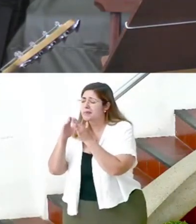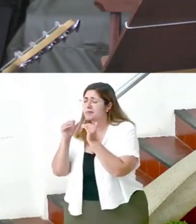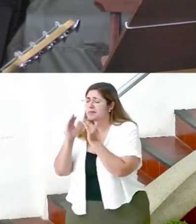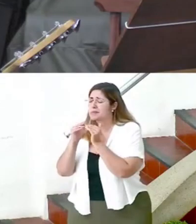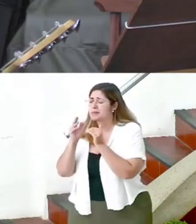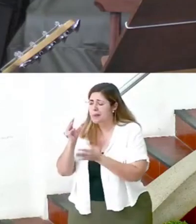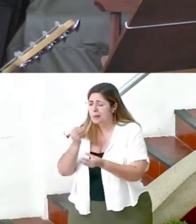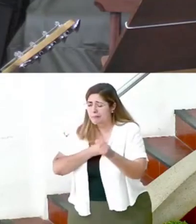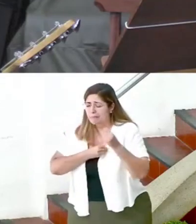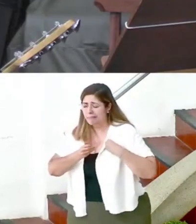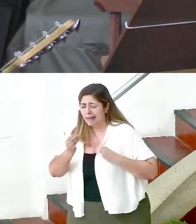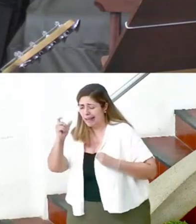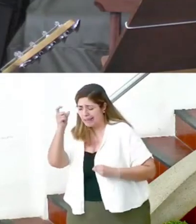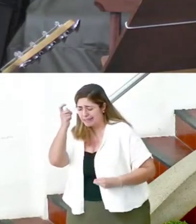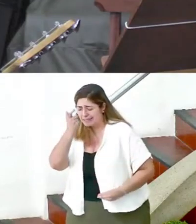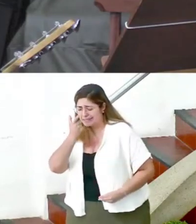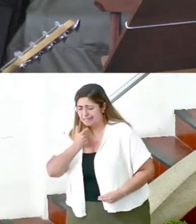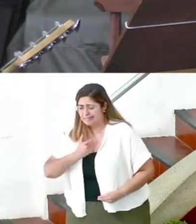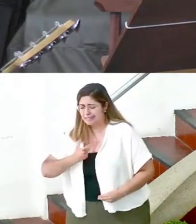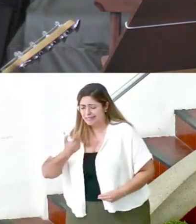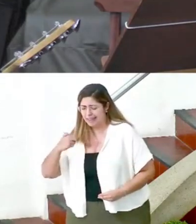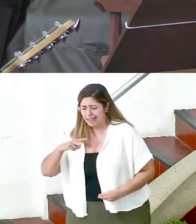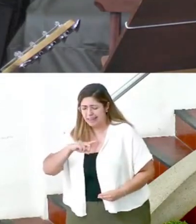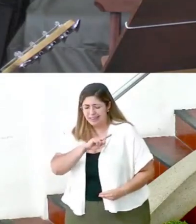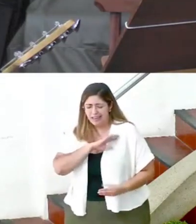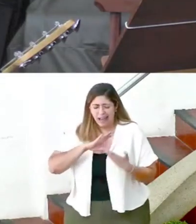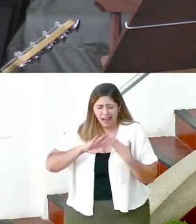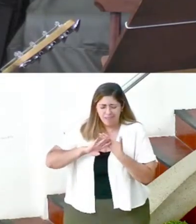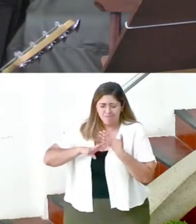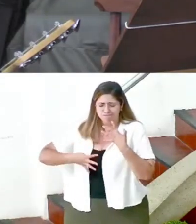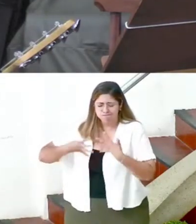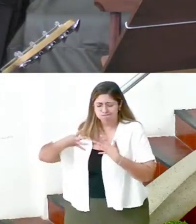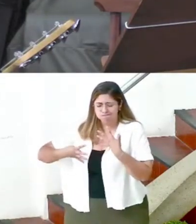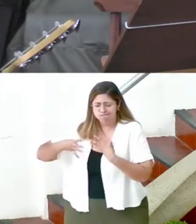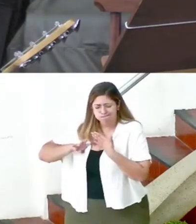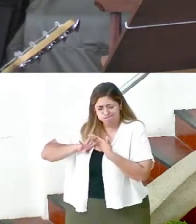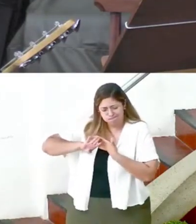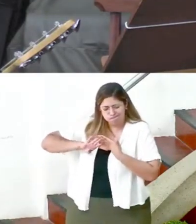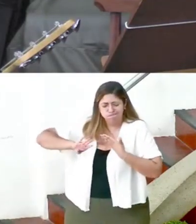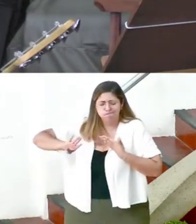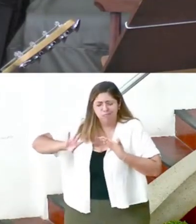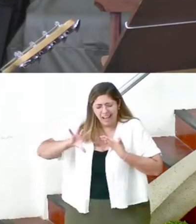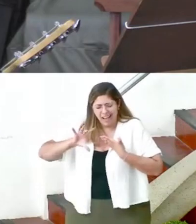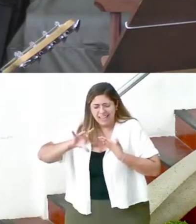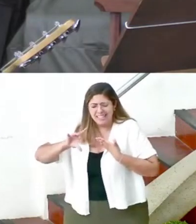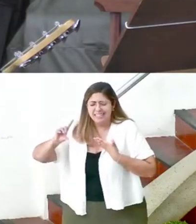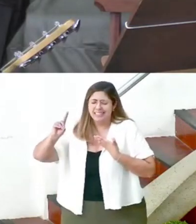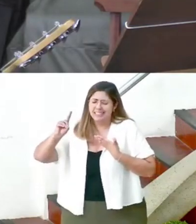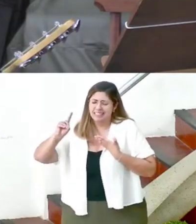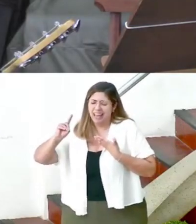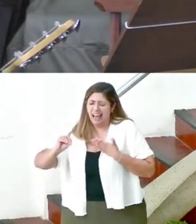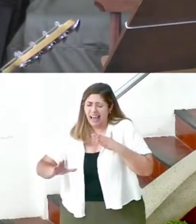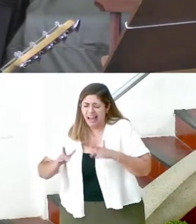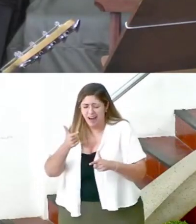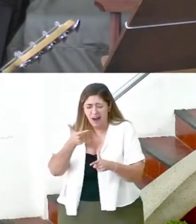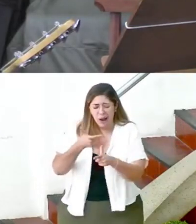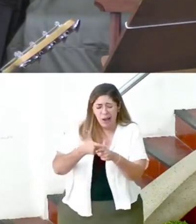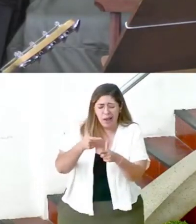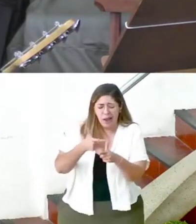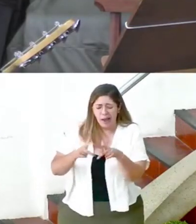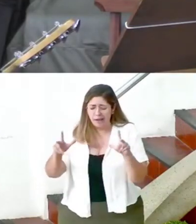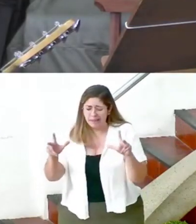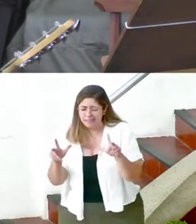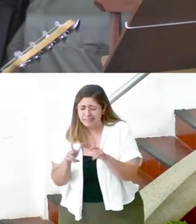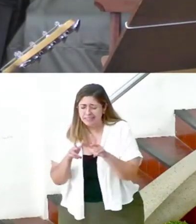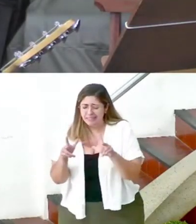está fazendo em nós. O pecado tem nos afastado uns dos outros, o pecado tem criado celeumas, brigas enormes dentro